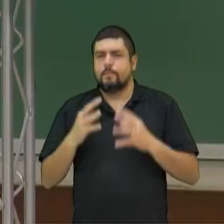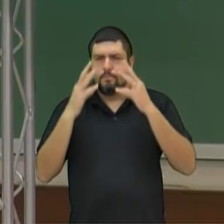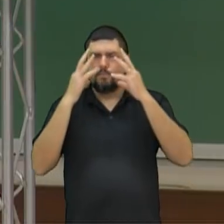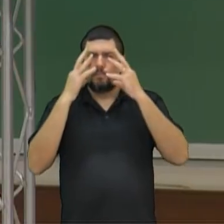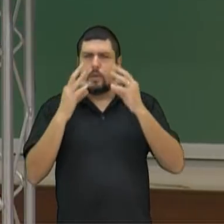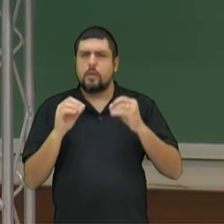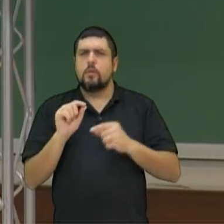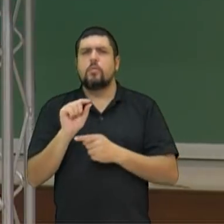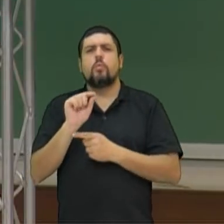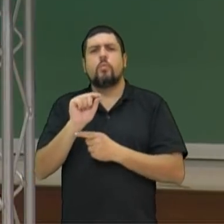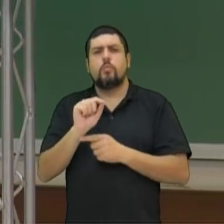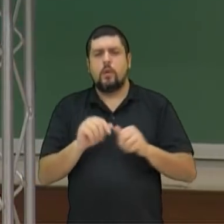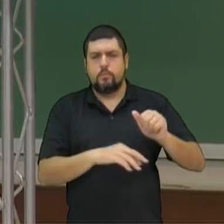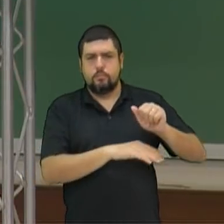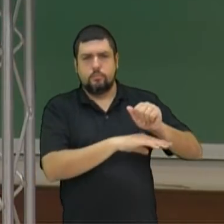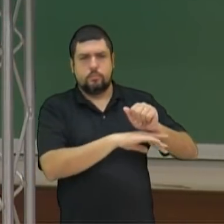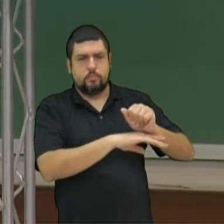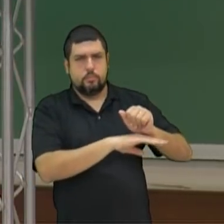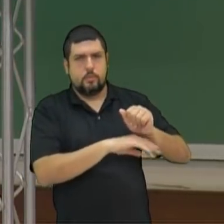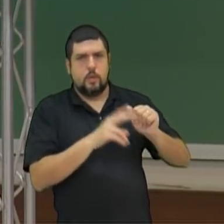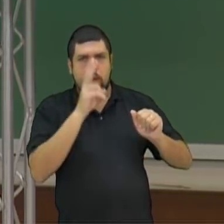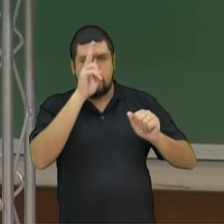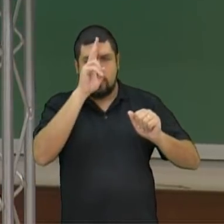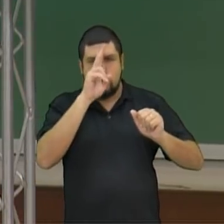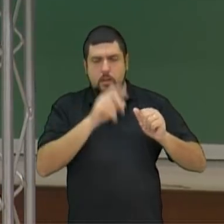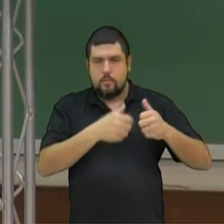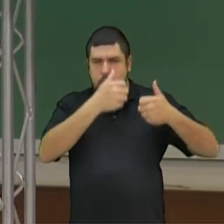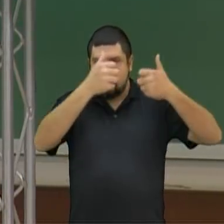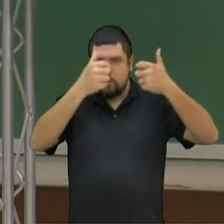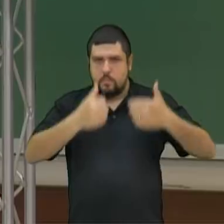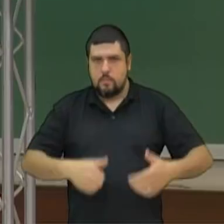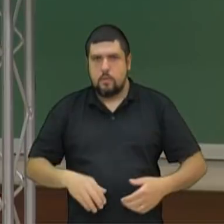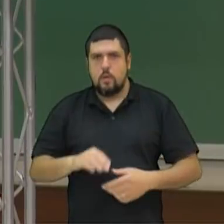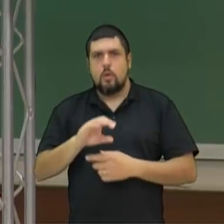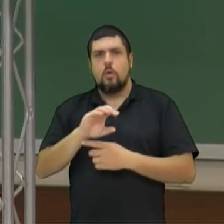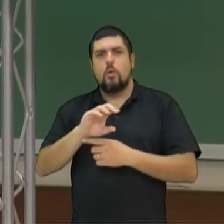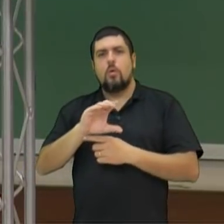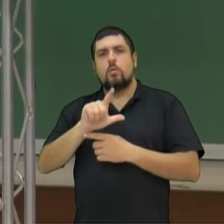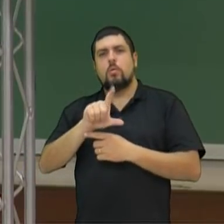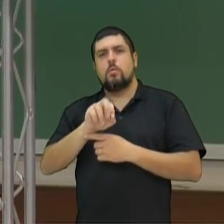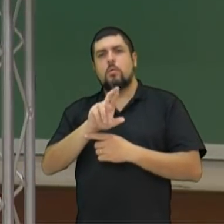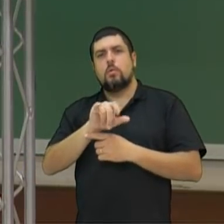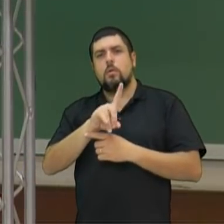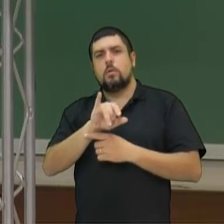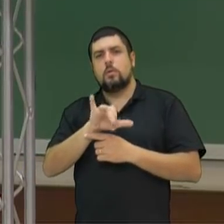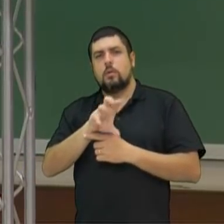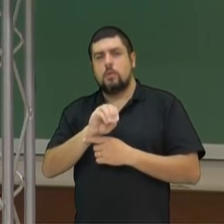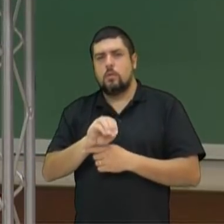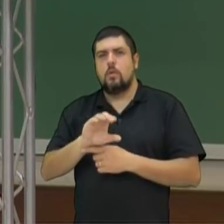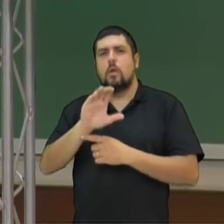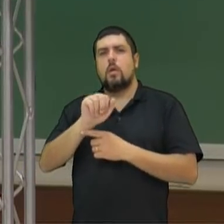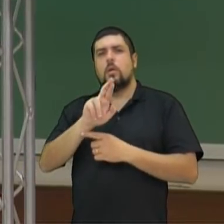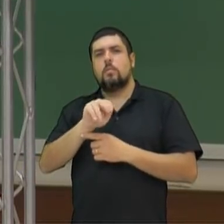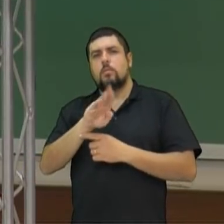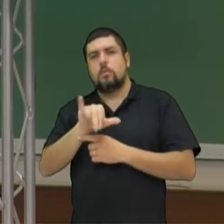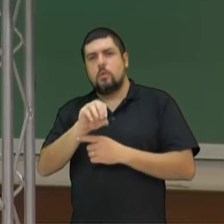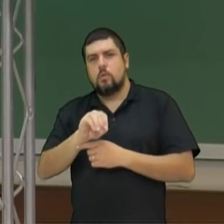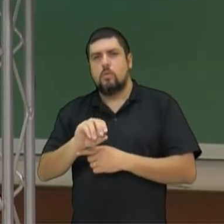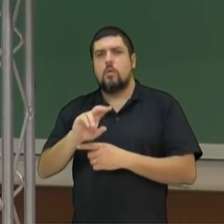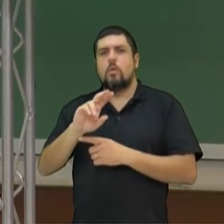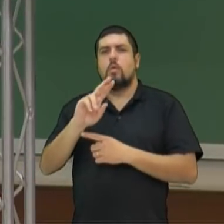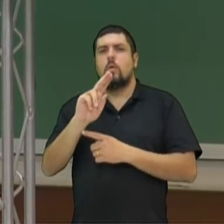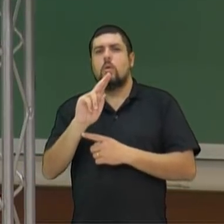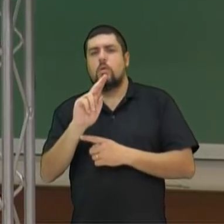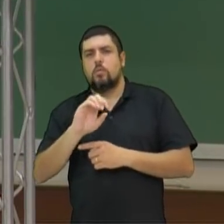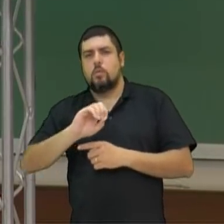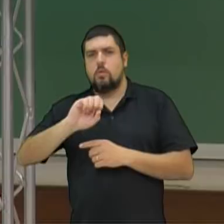quê? Os ácidos. Lembra que eu falei para vocês? Ácido clorídrico, ácido carbônico, hidróxido de sódio. O que